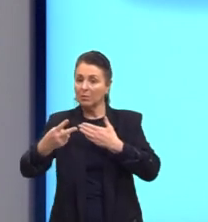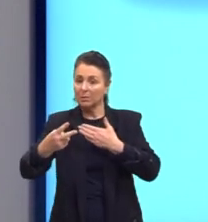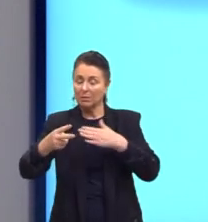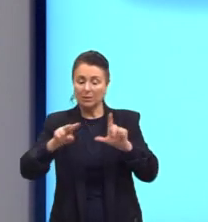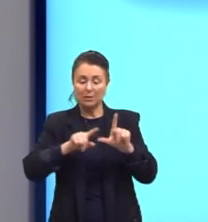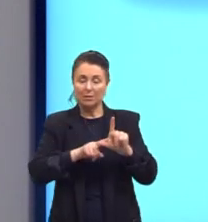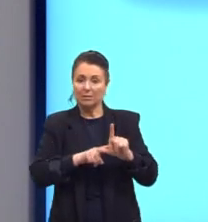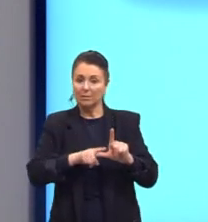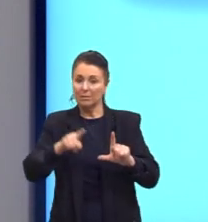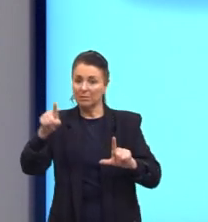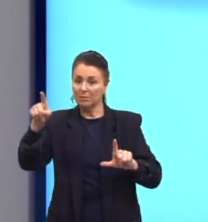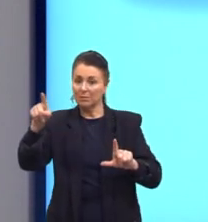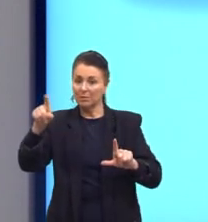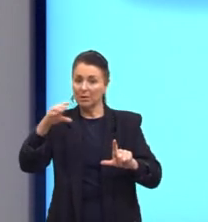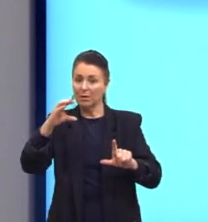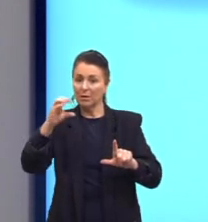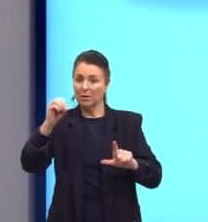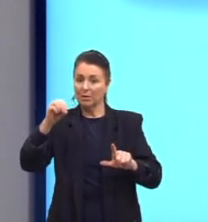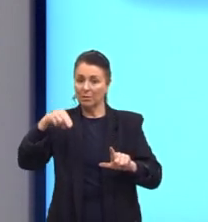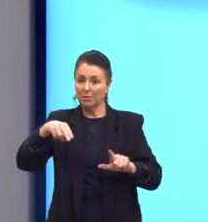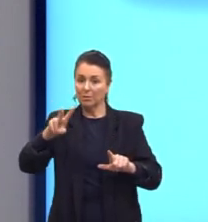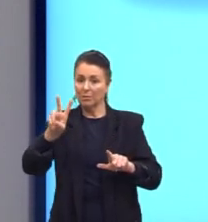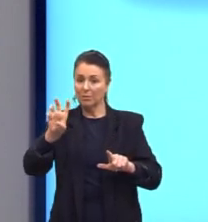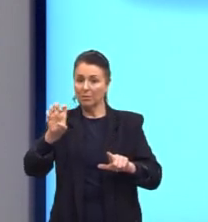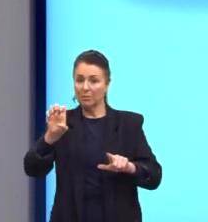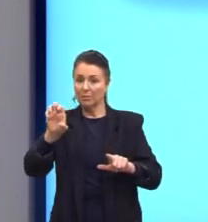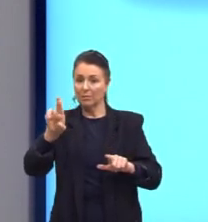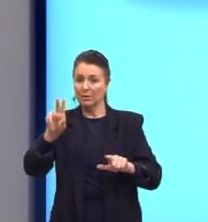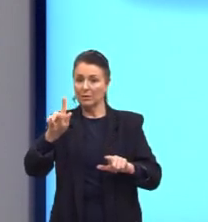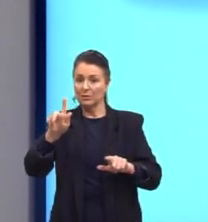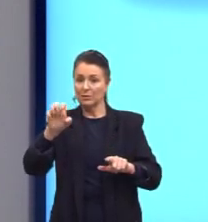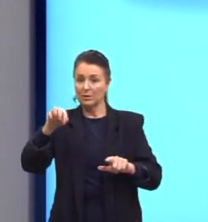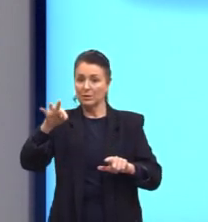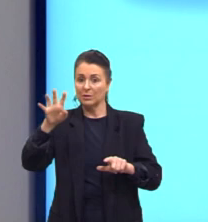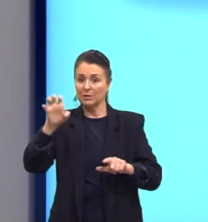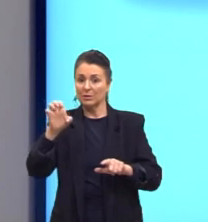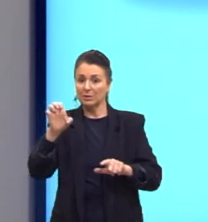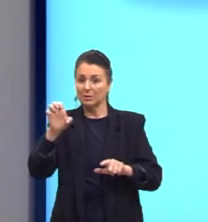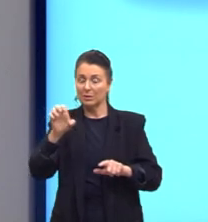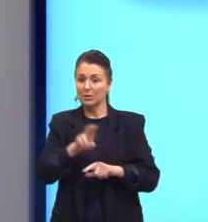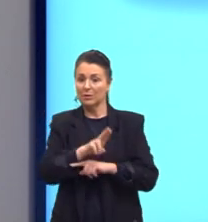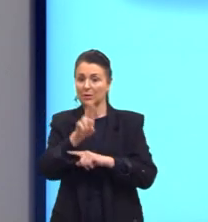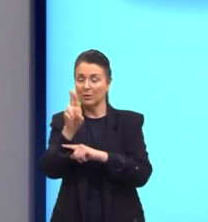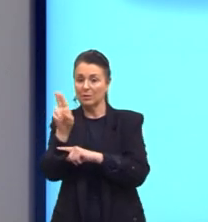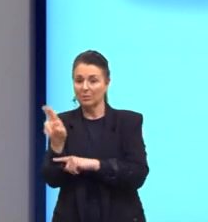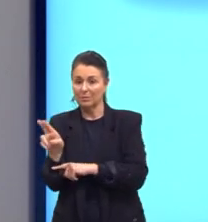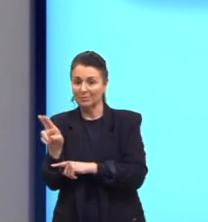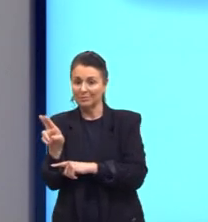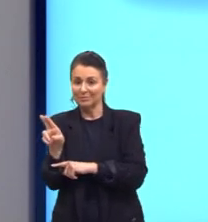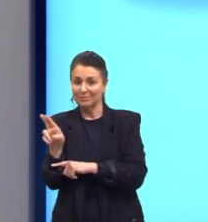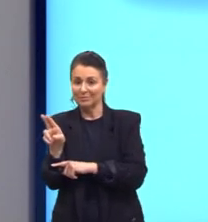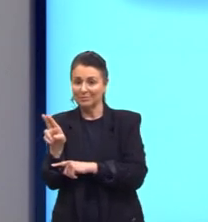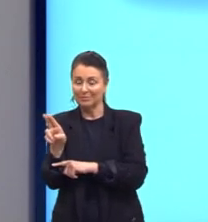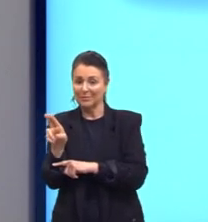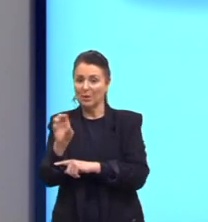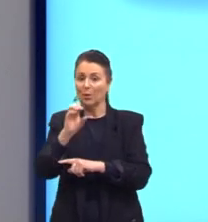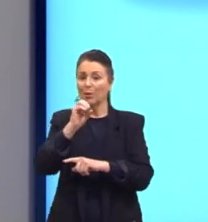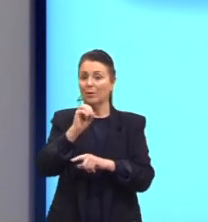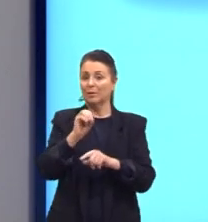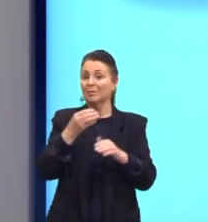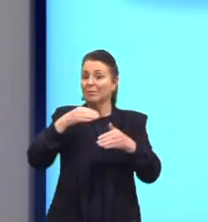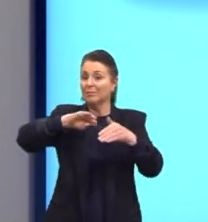evolução convergente que é também chamada de convergência